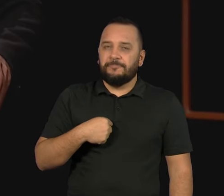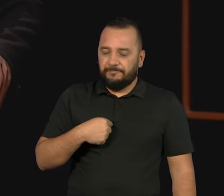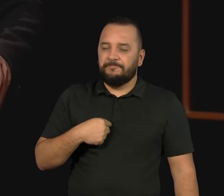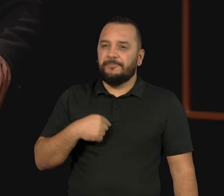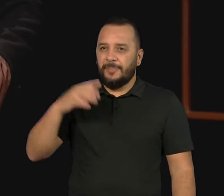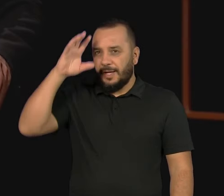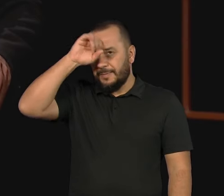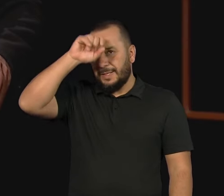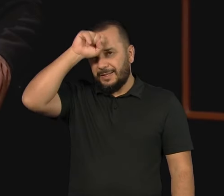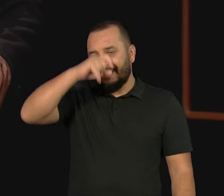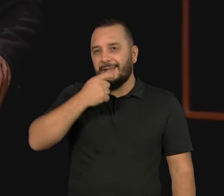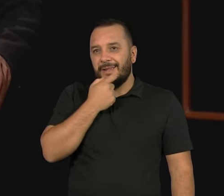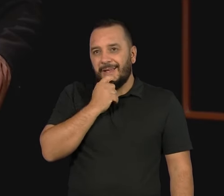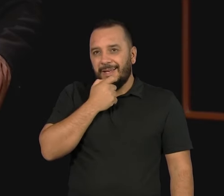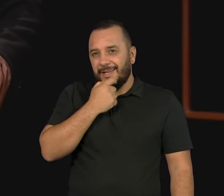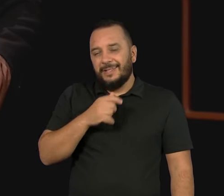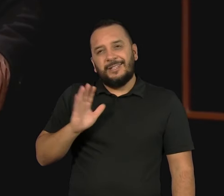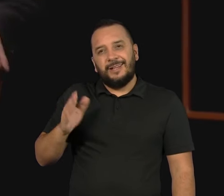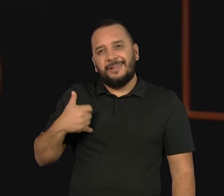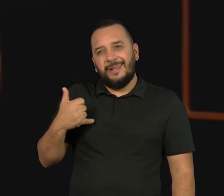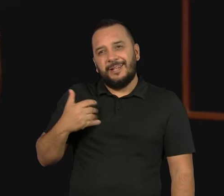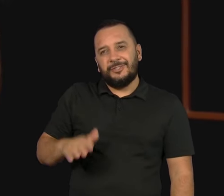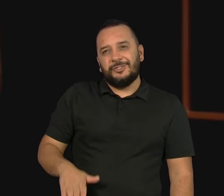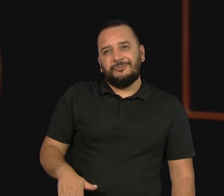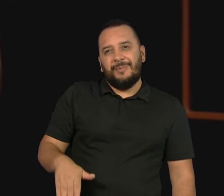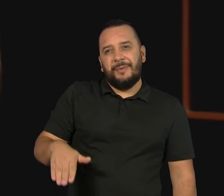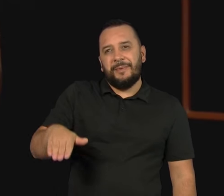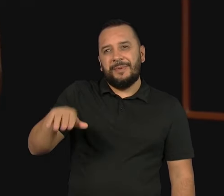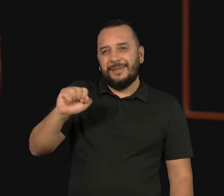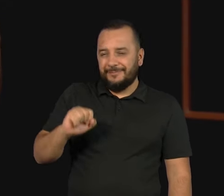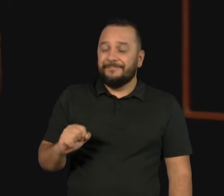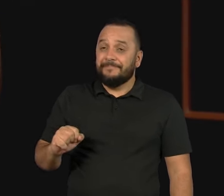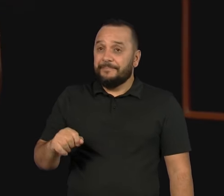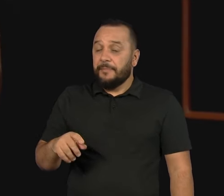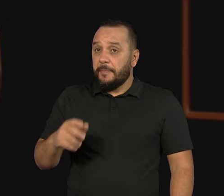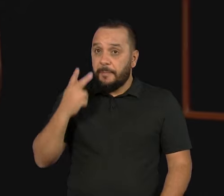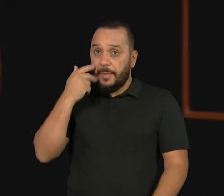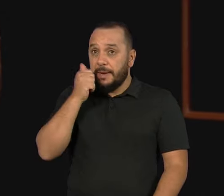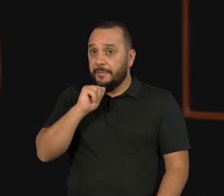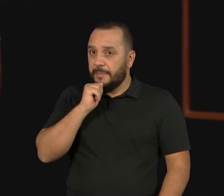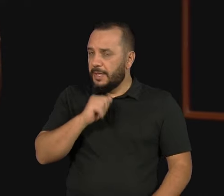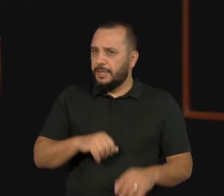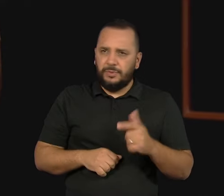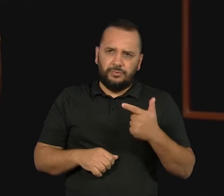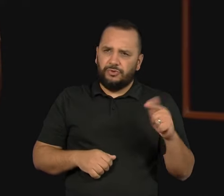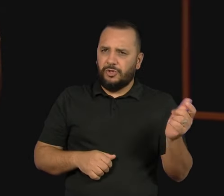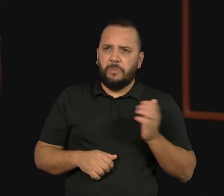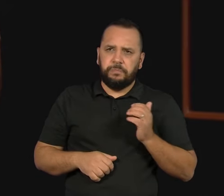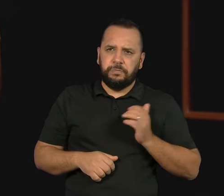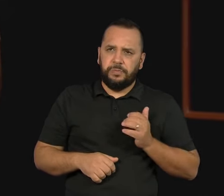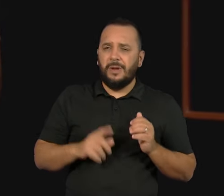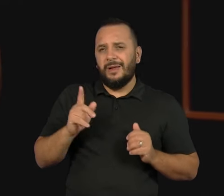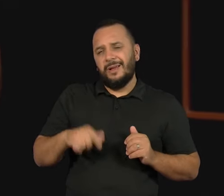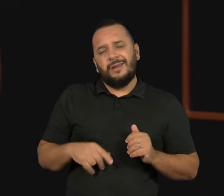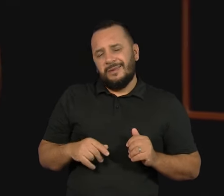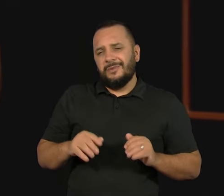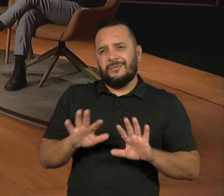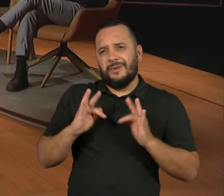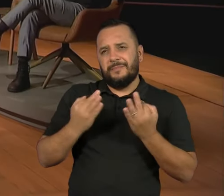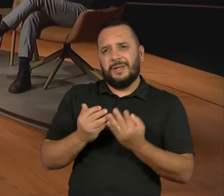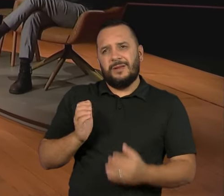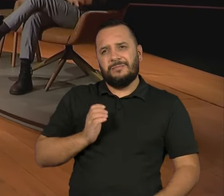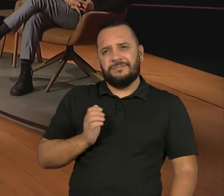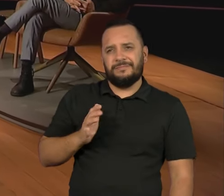aprender inglês também muito cedo. Assim, meus pais não tinham muito dinheiro, uma família de classe média, de Copacabana, mas